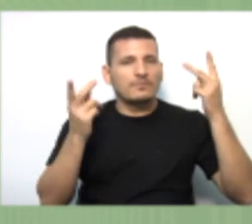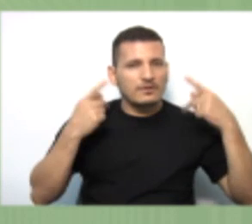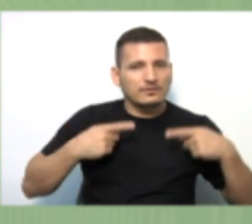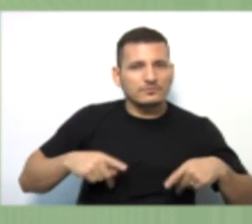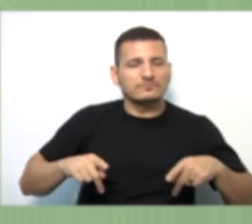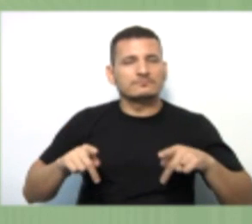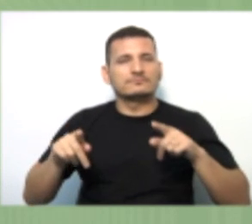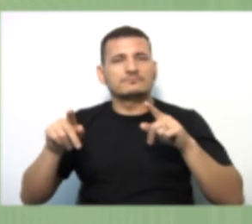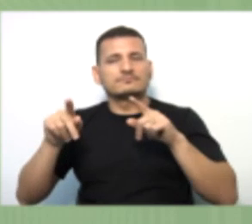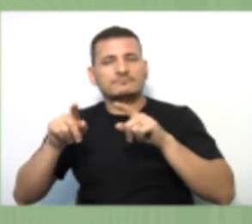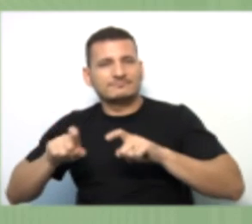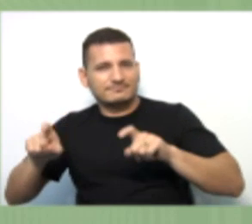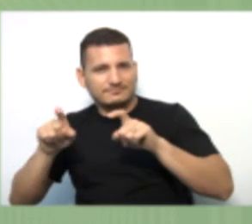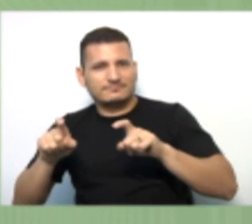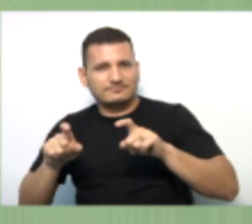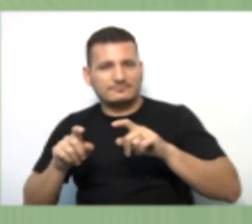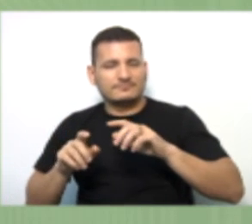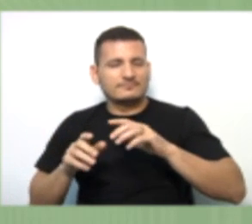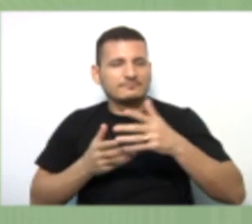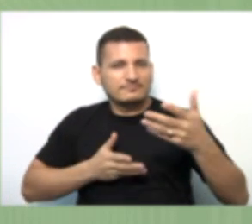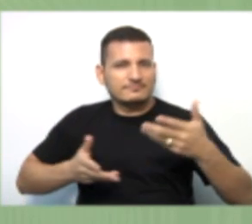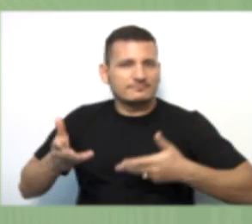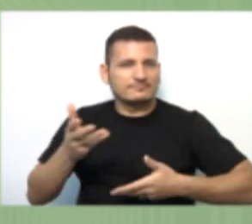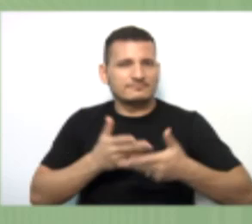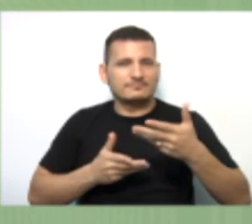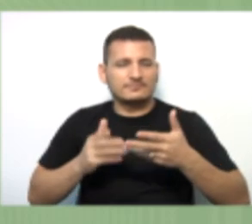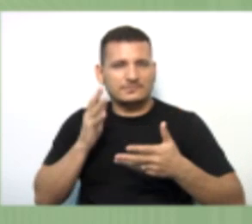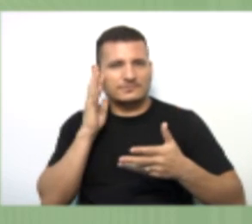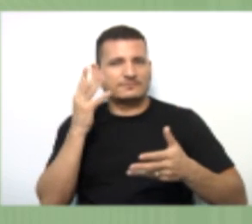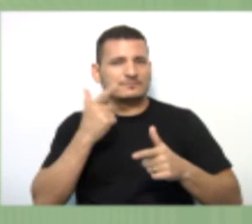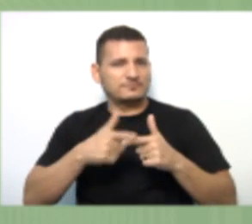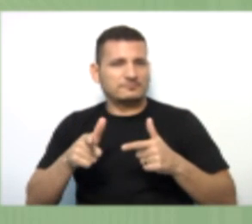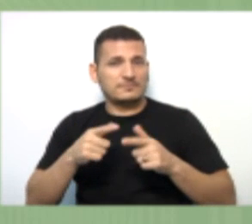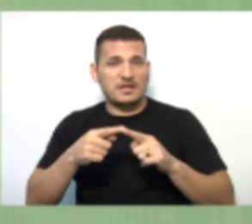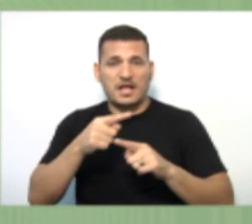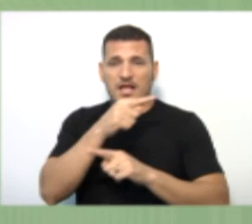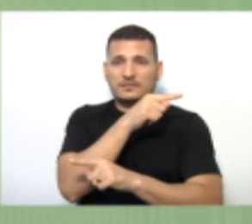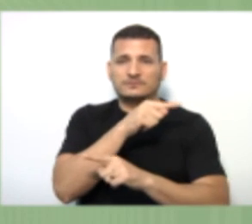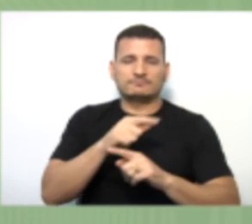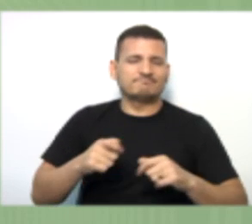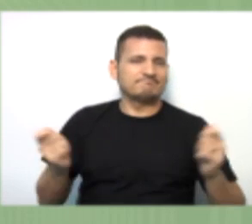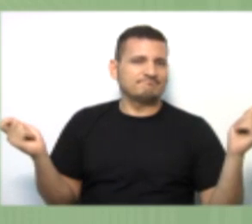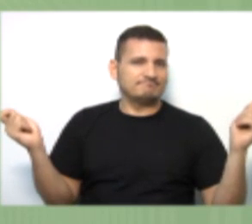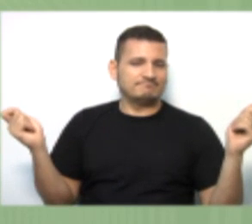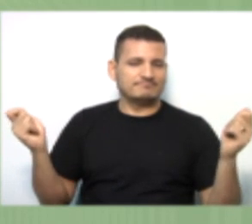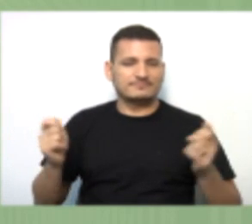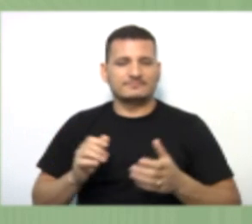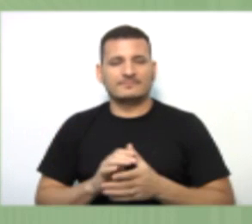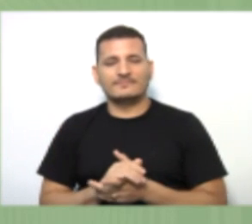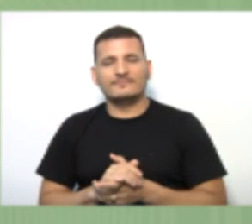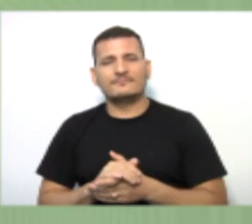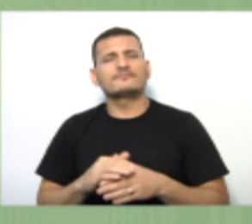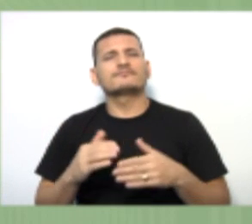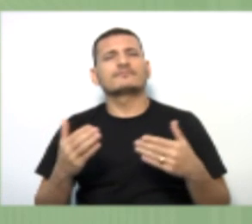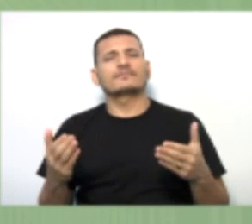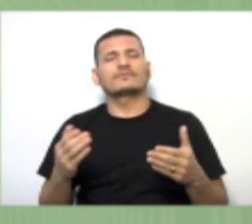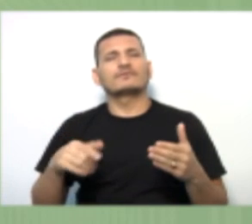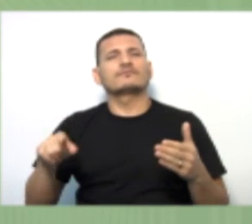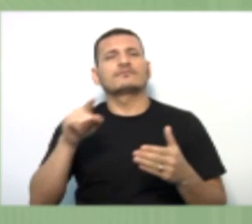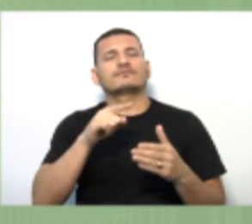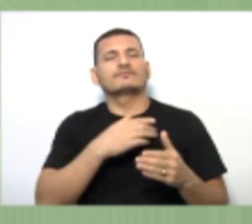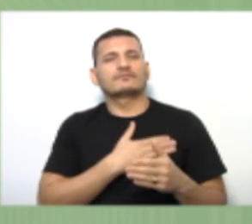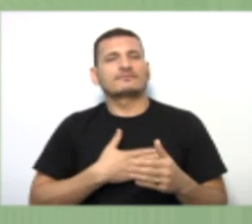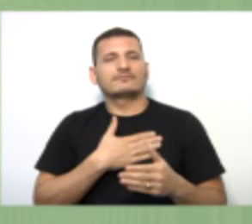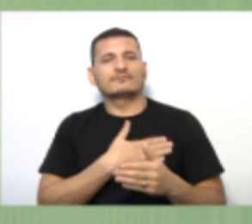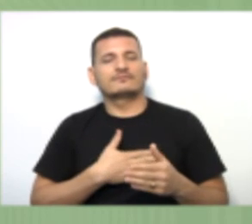solucionar problemas que antes eram impossíveis. Né não? Aí, quem de vocês aqui